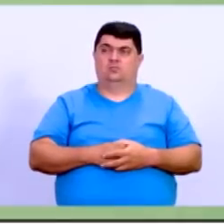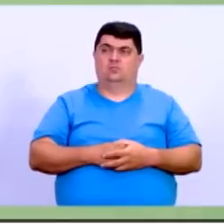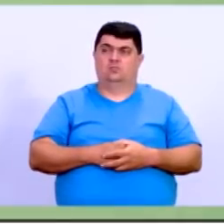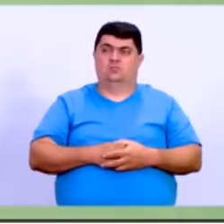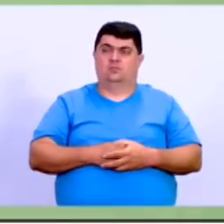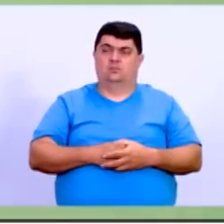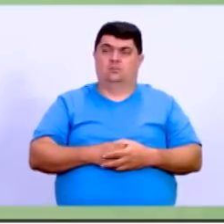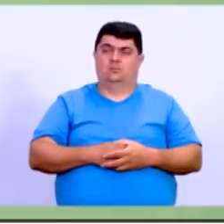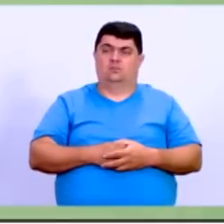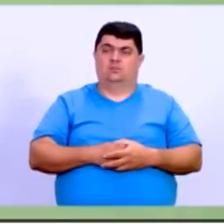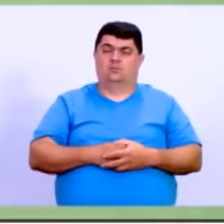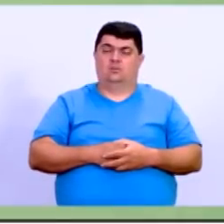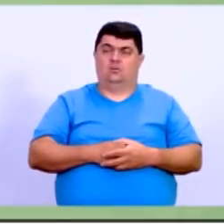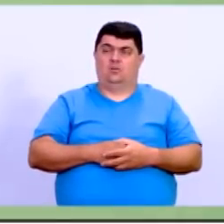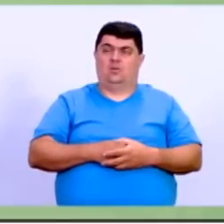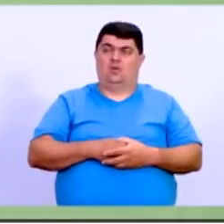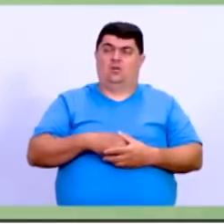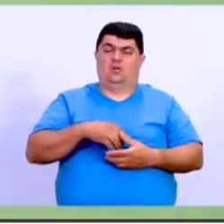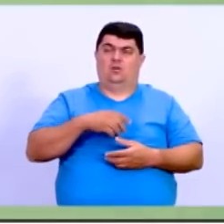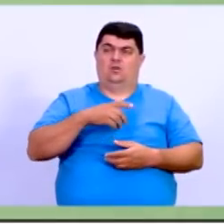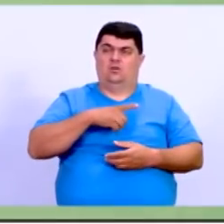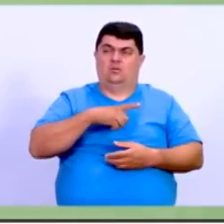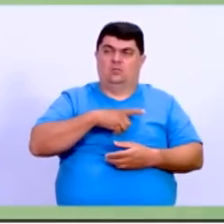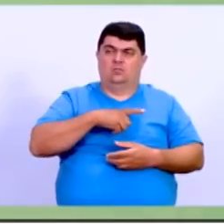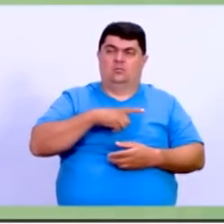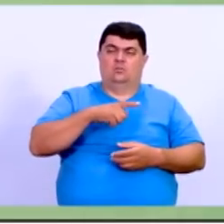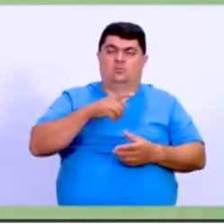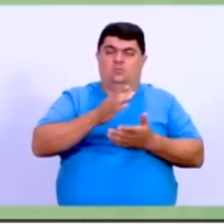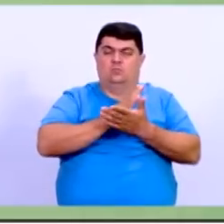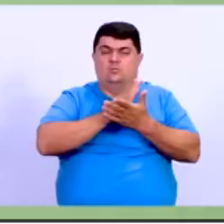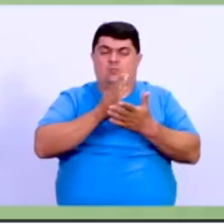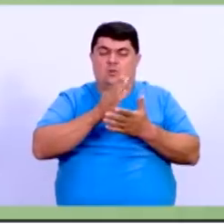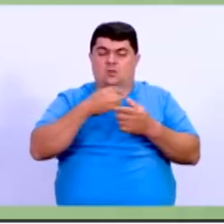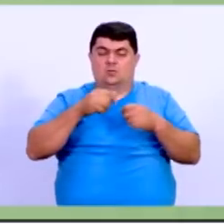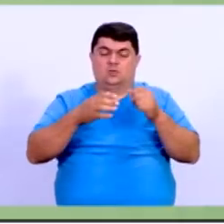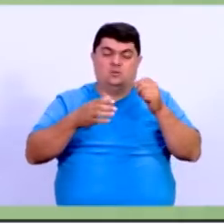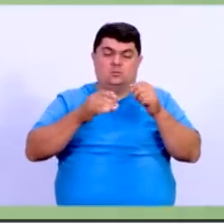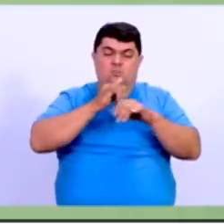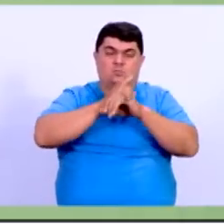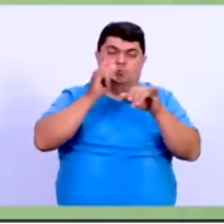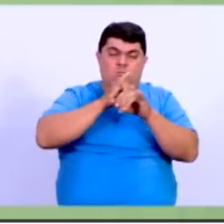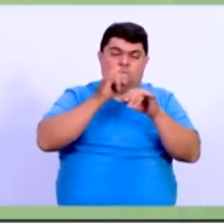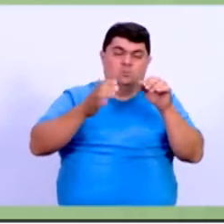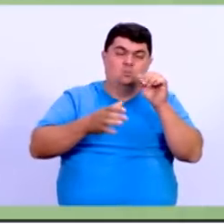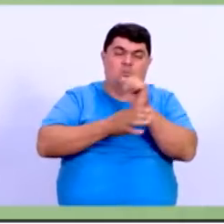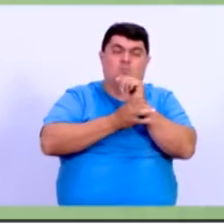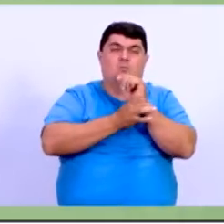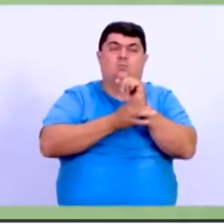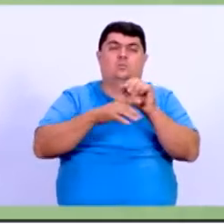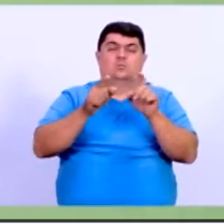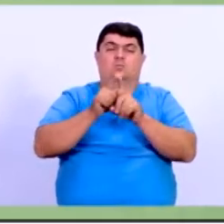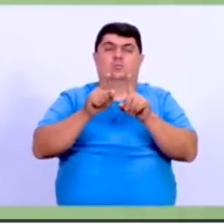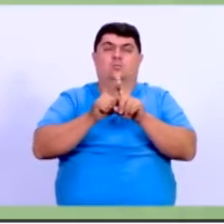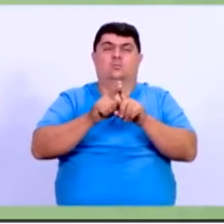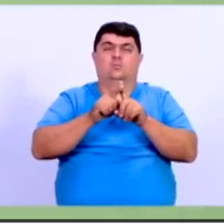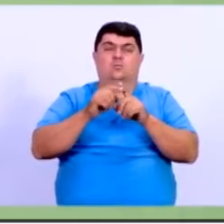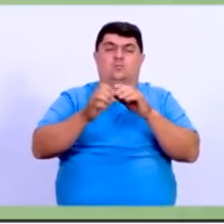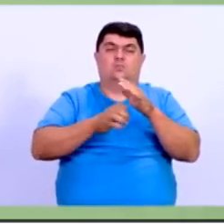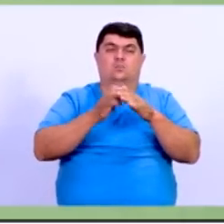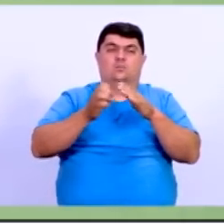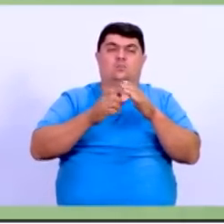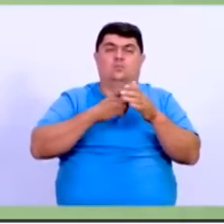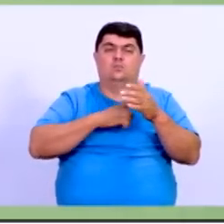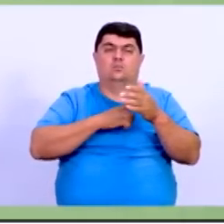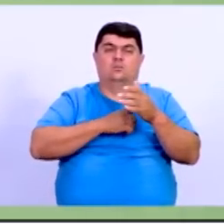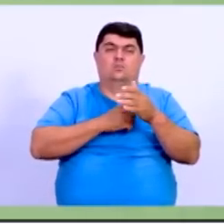questão também, ó, da vulnerabilidade, ó, da segurança da informação. Informações pessoais e informações empresariais. Olha